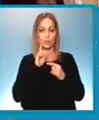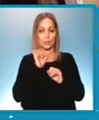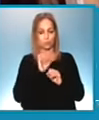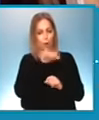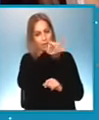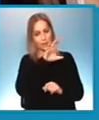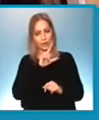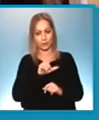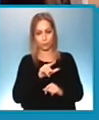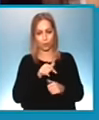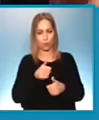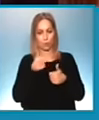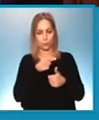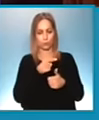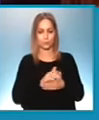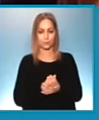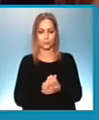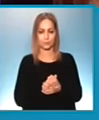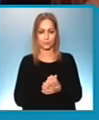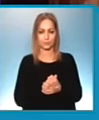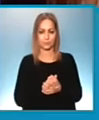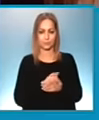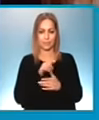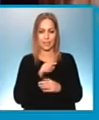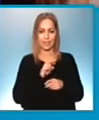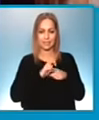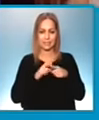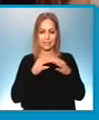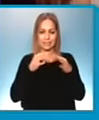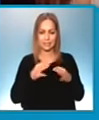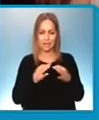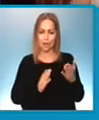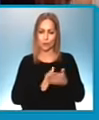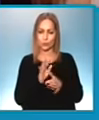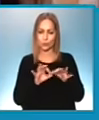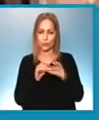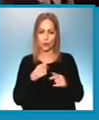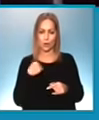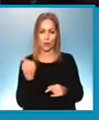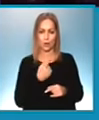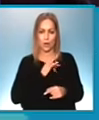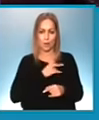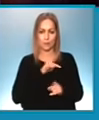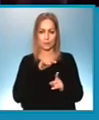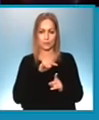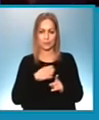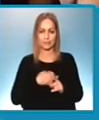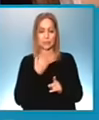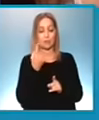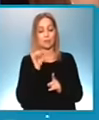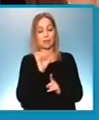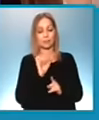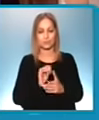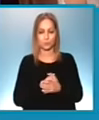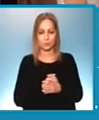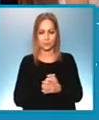Lisabonu. Voli te tata. To je ta energija, sam tako nastaje. Mnogo te volimo i mnogo nam nedostaješ. Ponosna